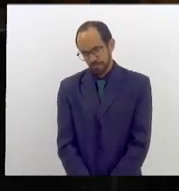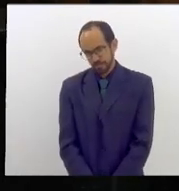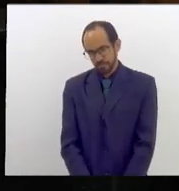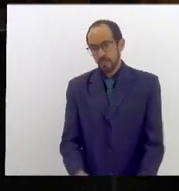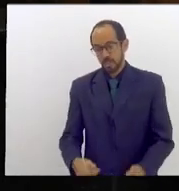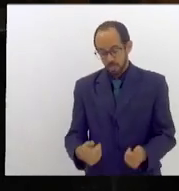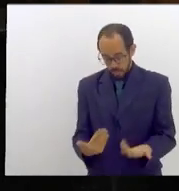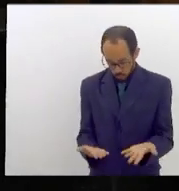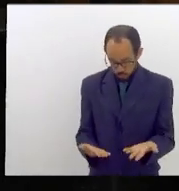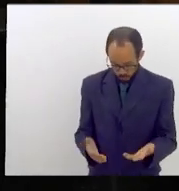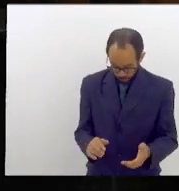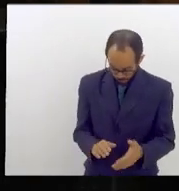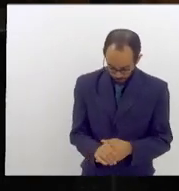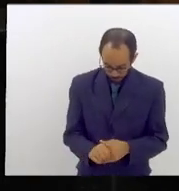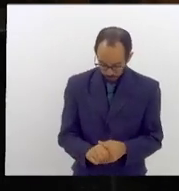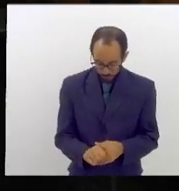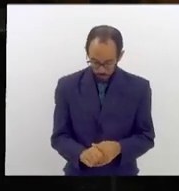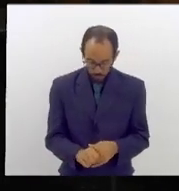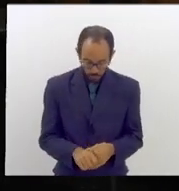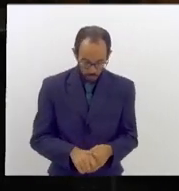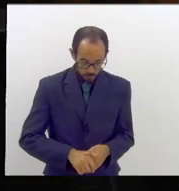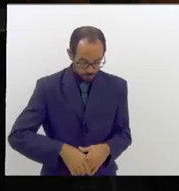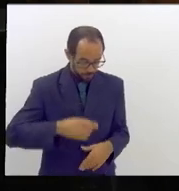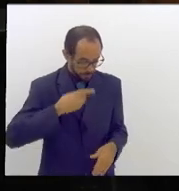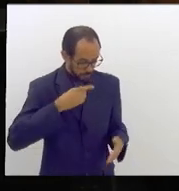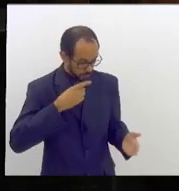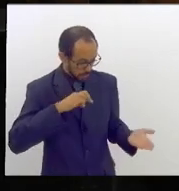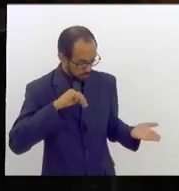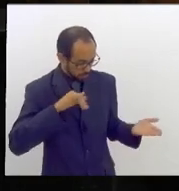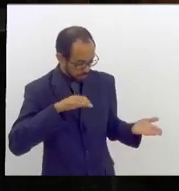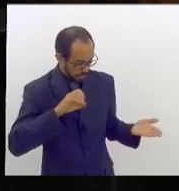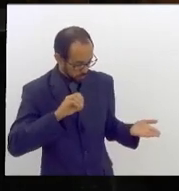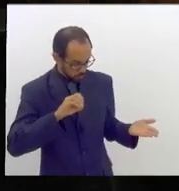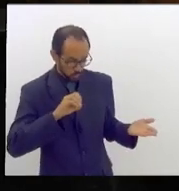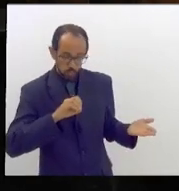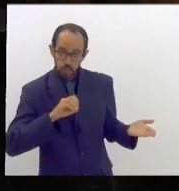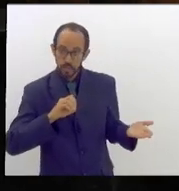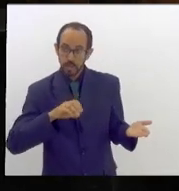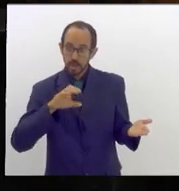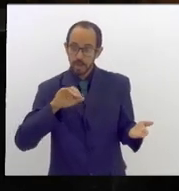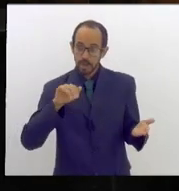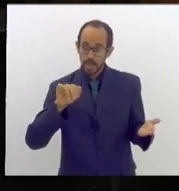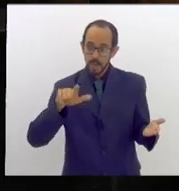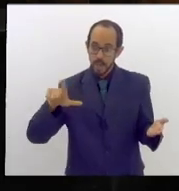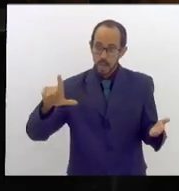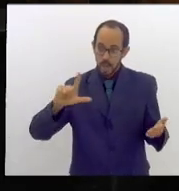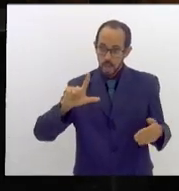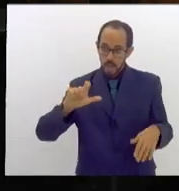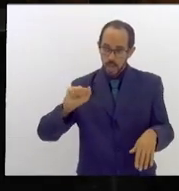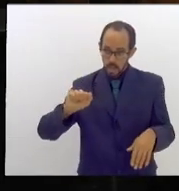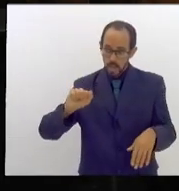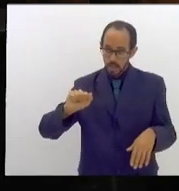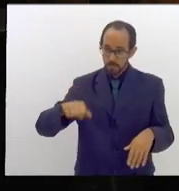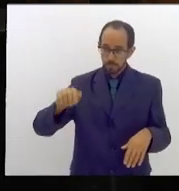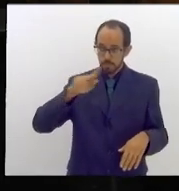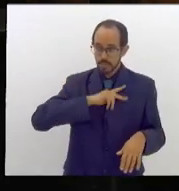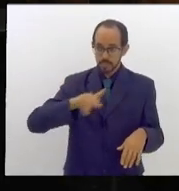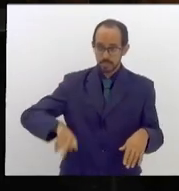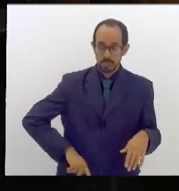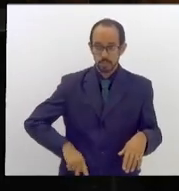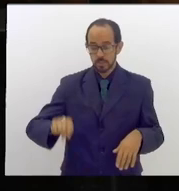isso Deputado Márcio canela presidente da Comissão de orçamento